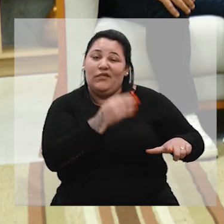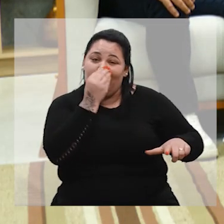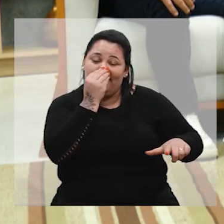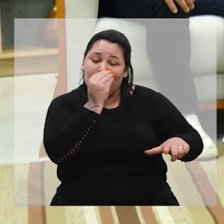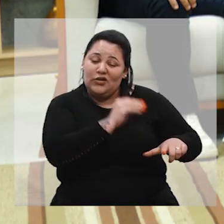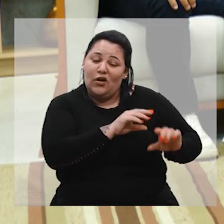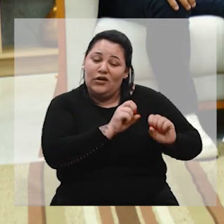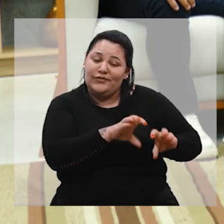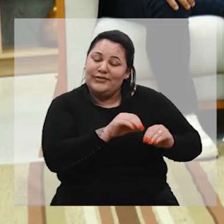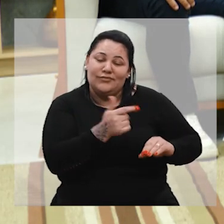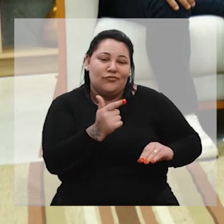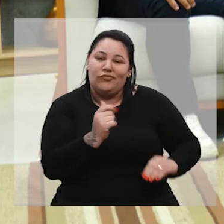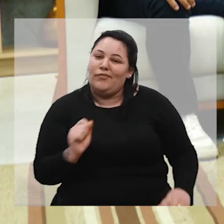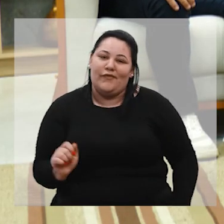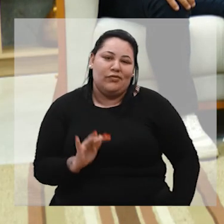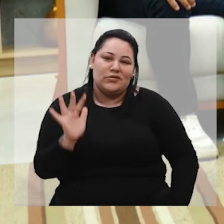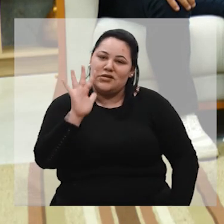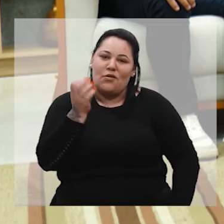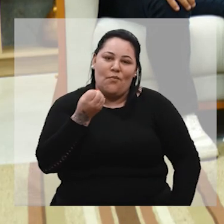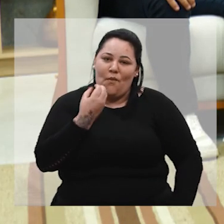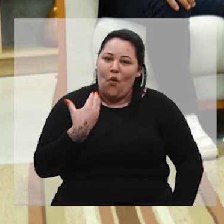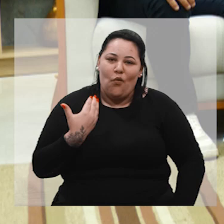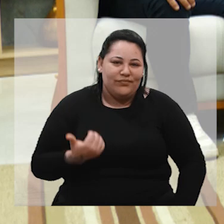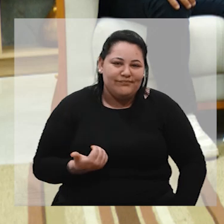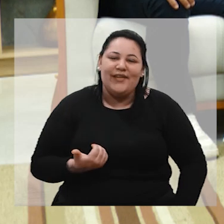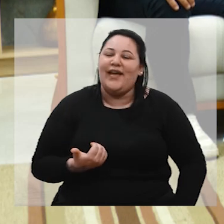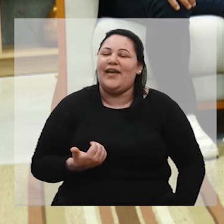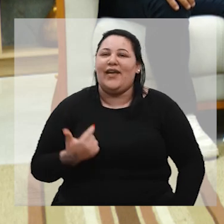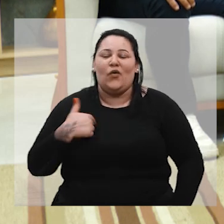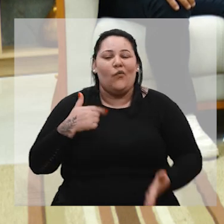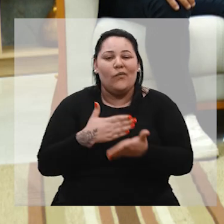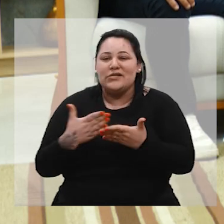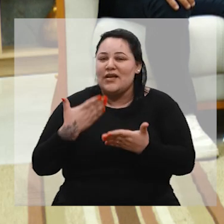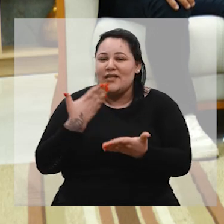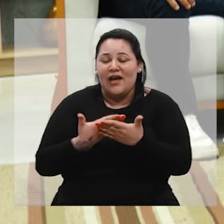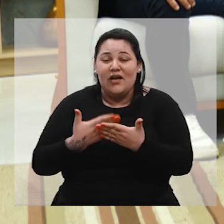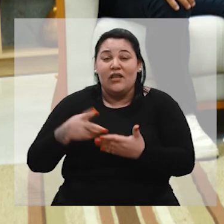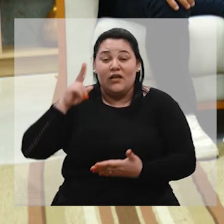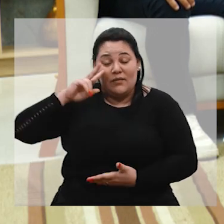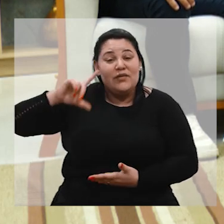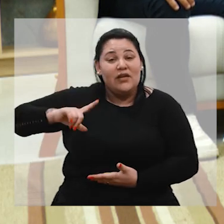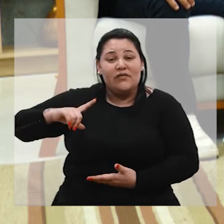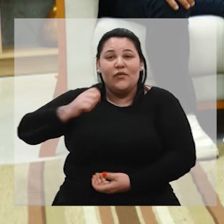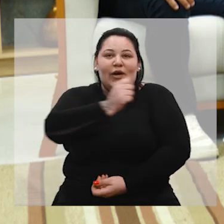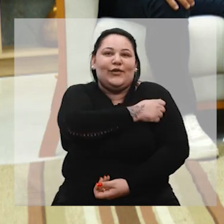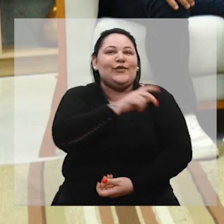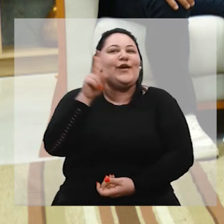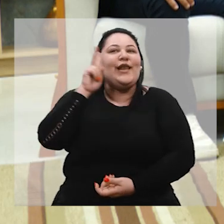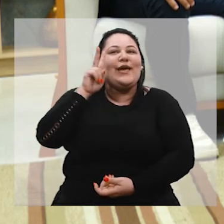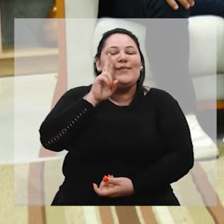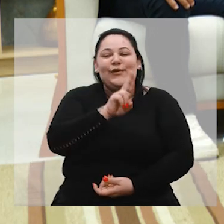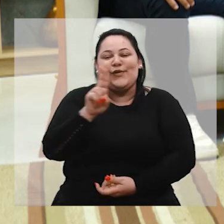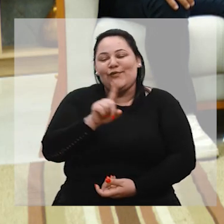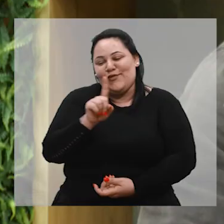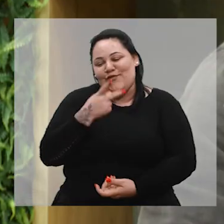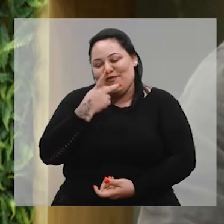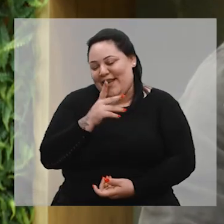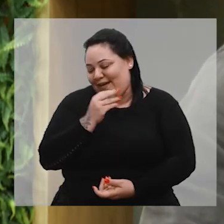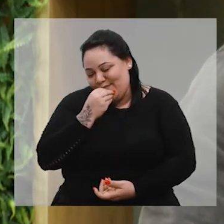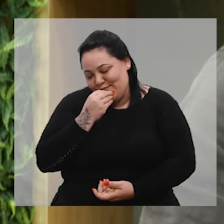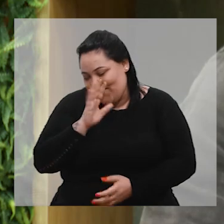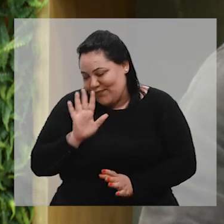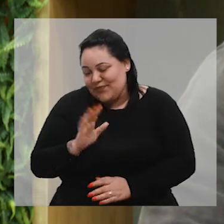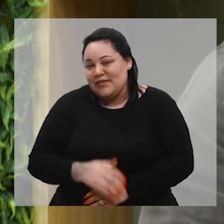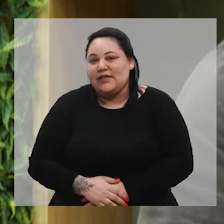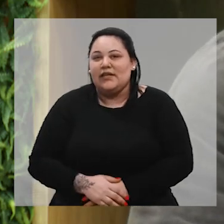país onde a gente tem um descaso tão grande com a educação, né? Onde não tem uma valorização. Que quando eu comecei a dar aula, eu lembro que teve um aluno, eu